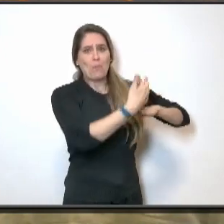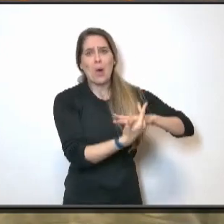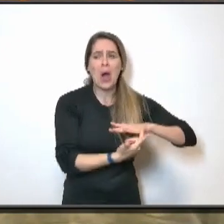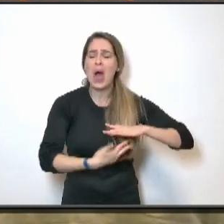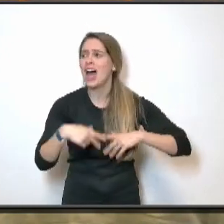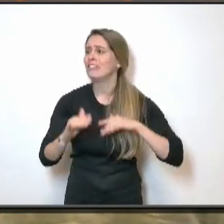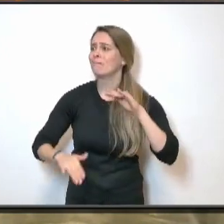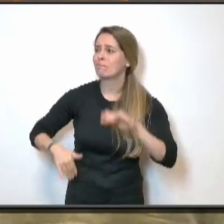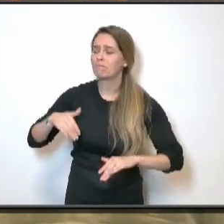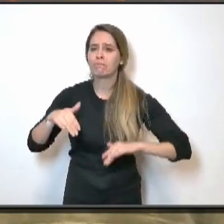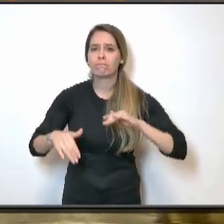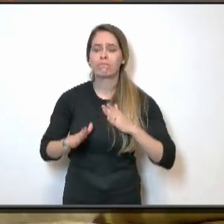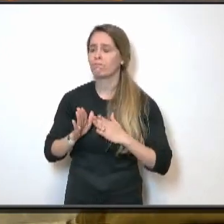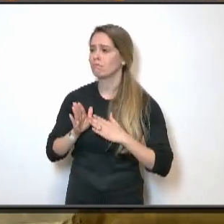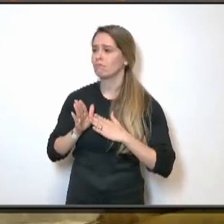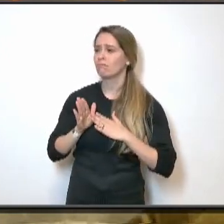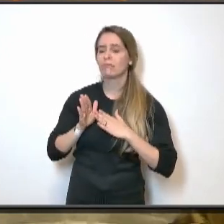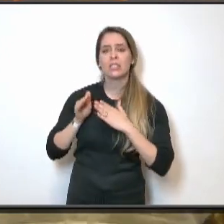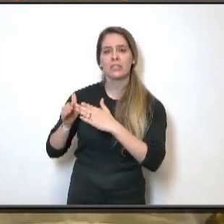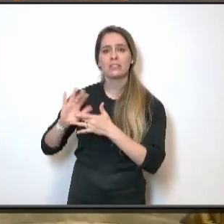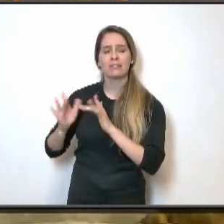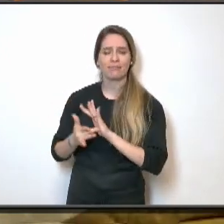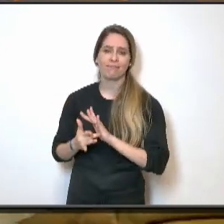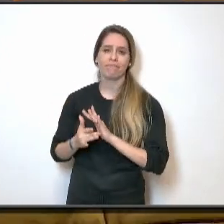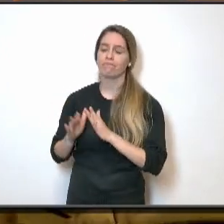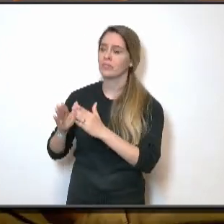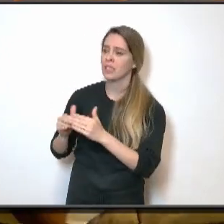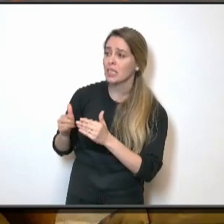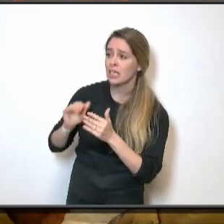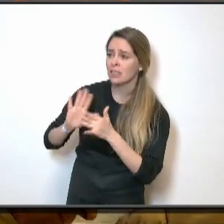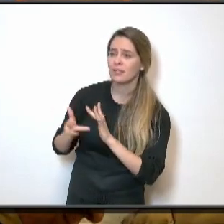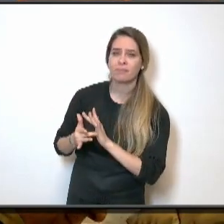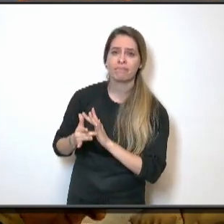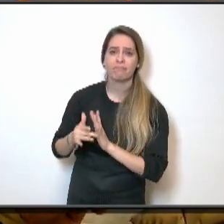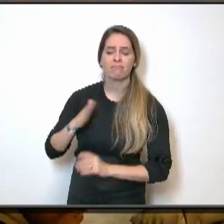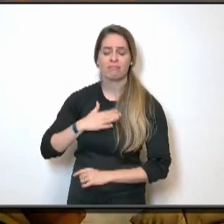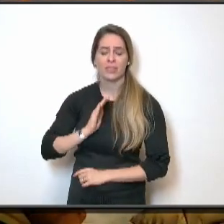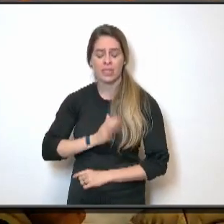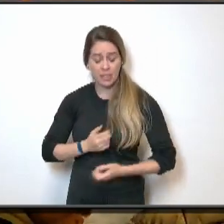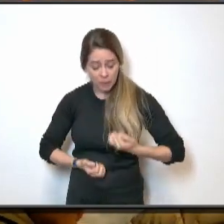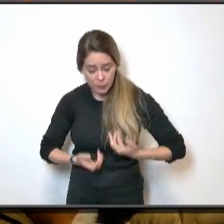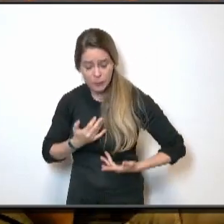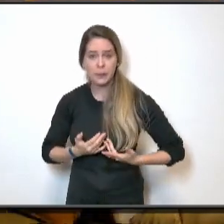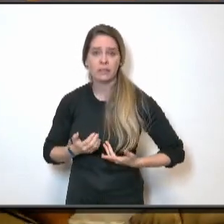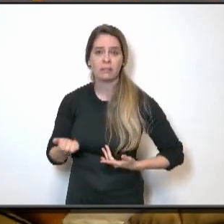direção de Jesus nesta manhã. Clame a Ele: reaviva, Senhor, o meu coração, reaviva, Senhor, a minha alma.